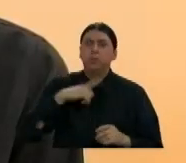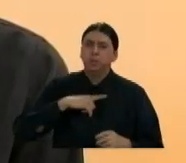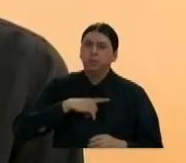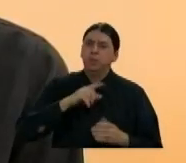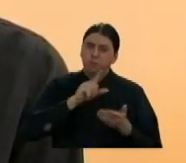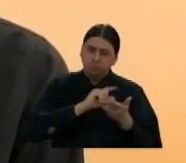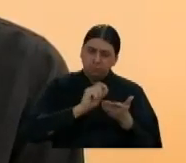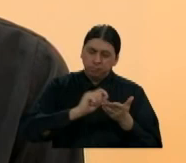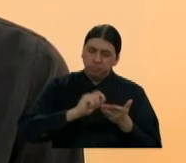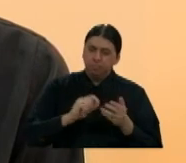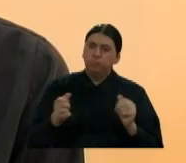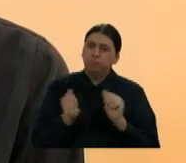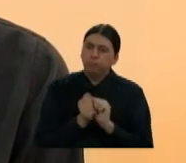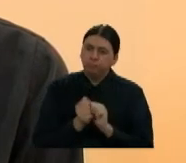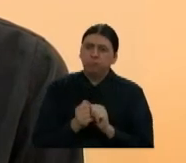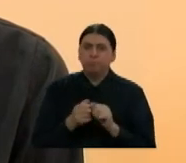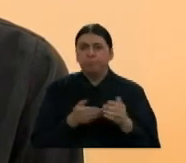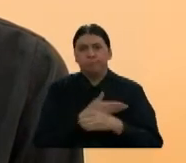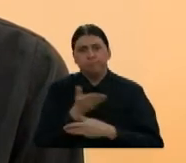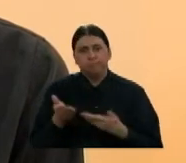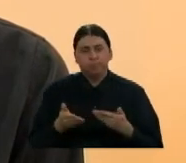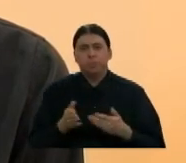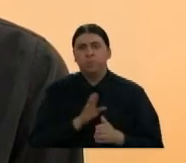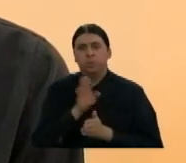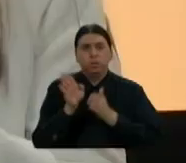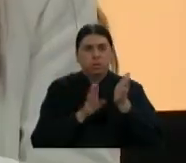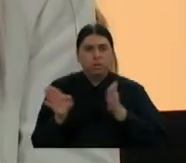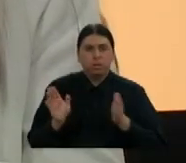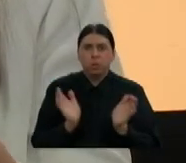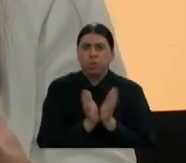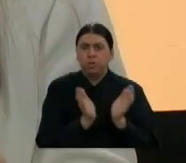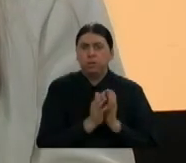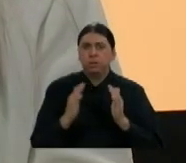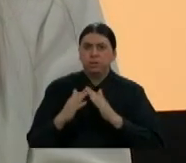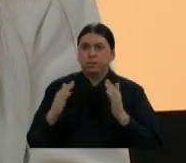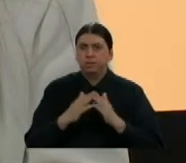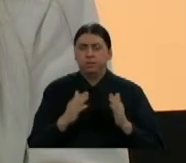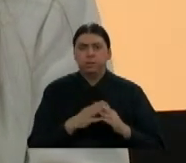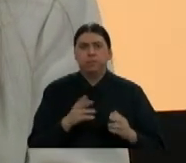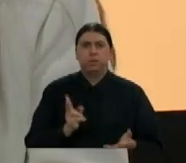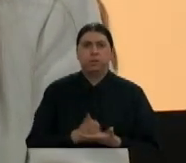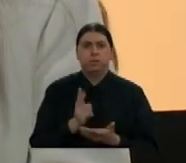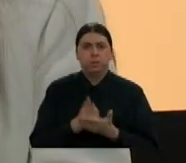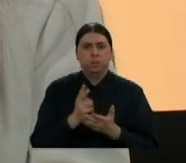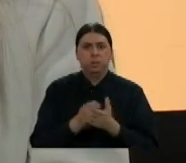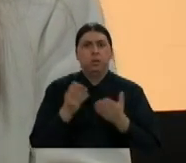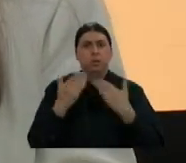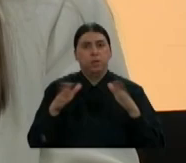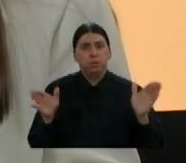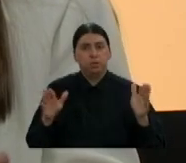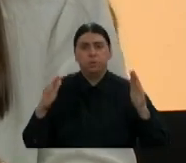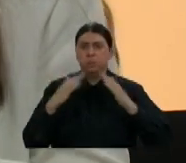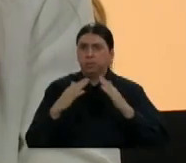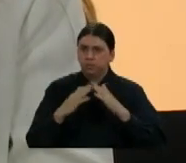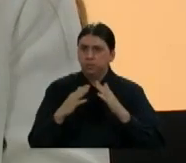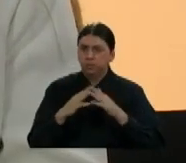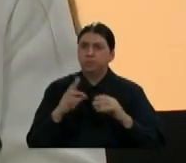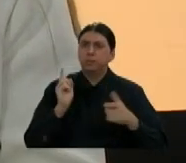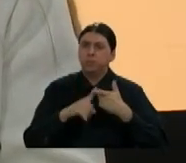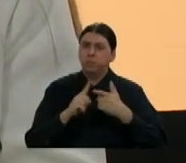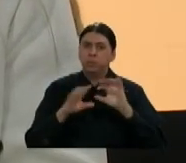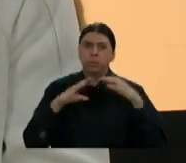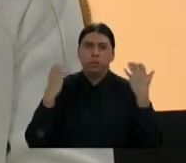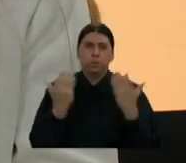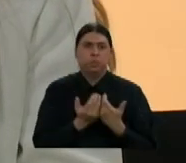espera poder freqüentar a casa do colega o que eu vejo quanto mais a gente abrir as casas melhor vai ser porque a comunidade a conhecer